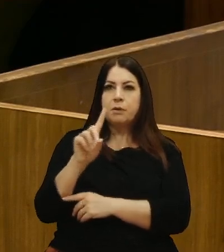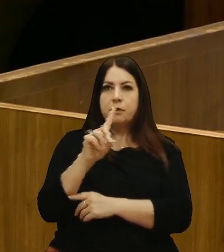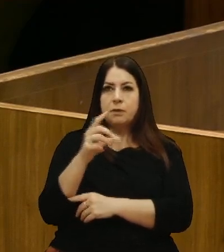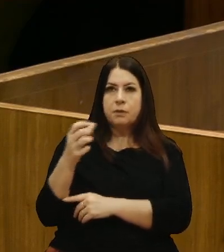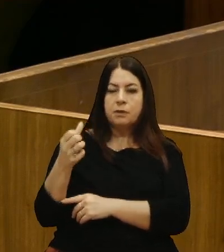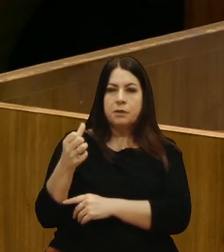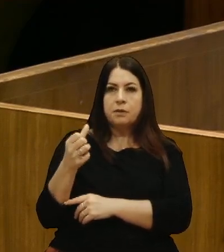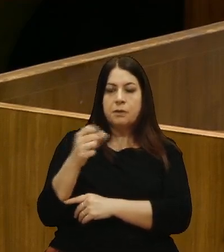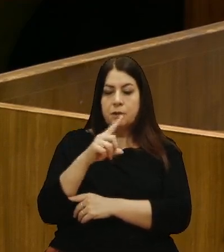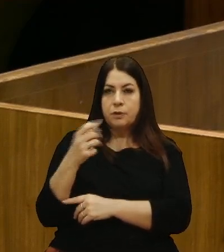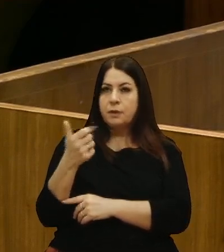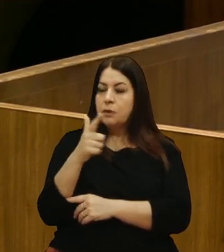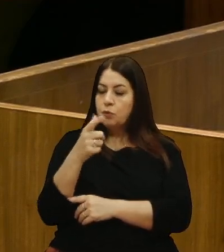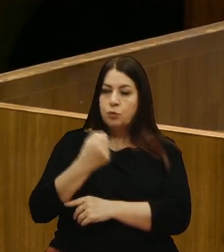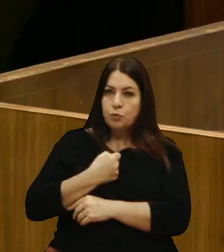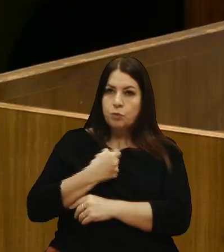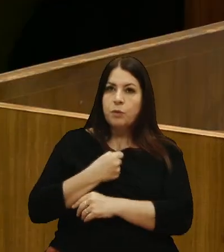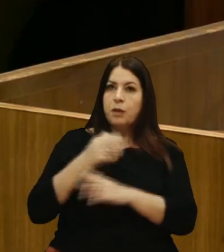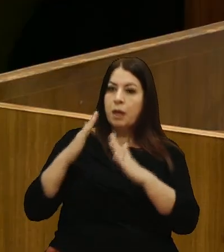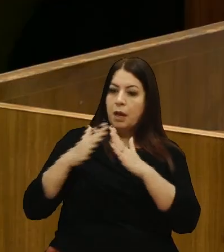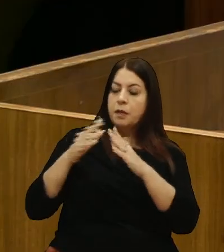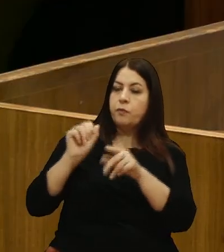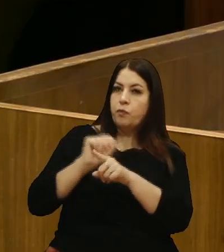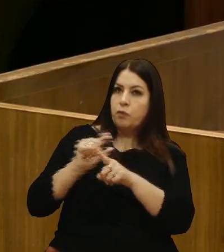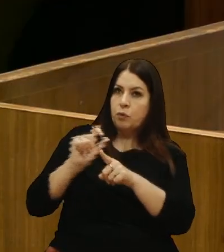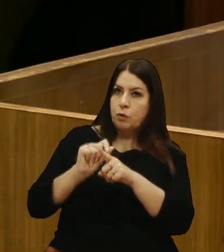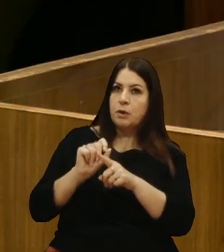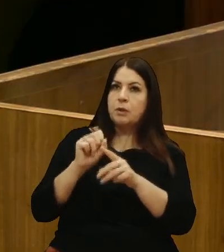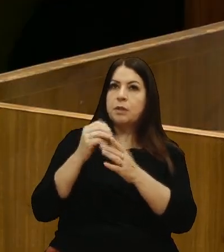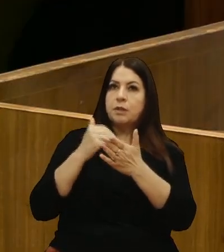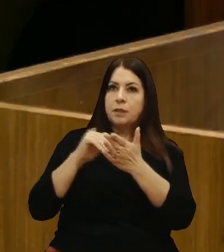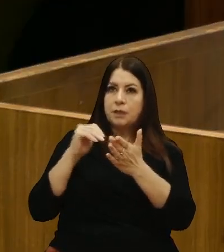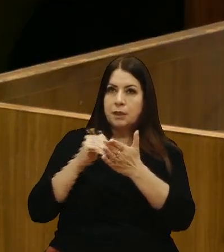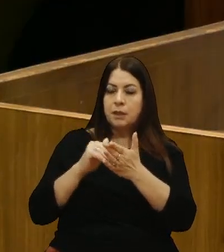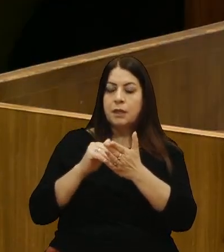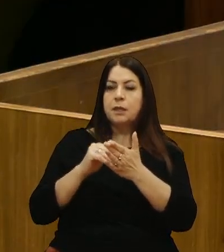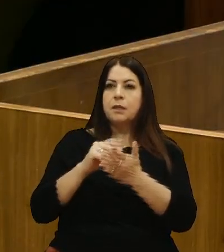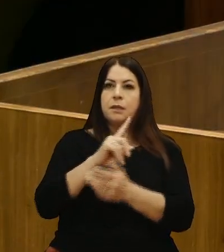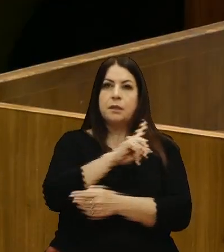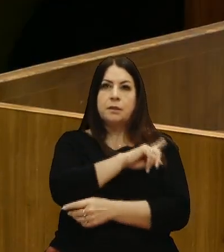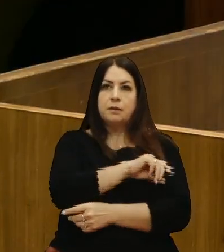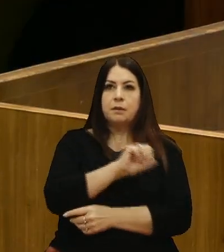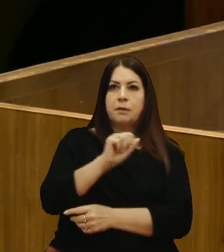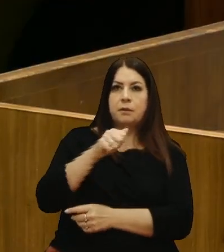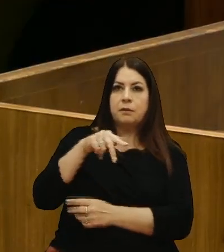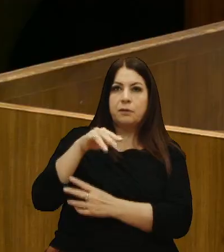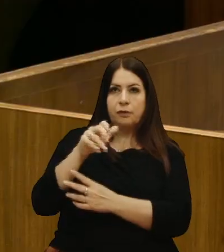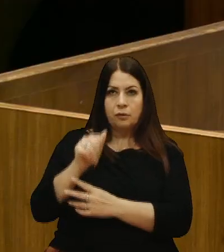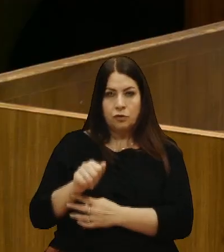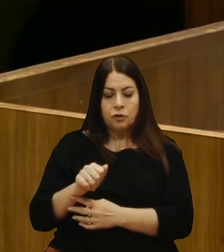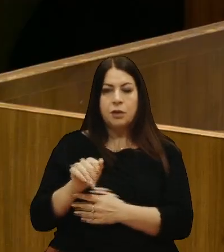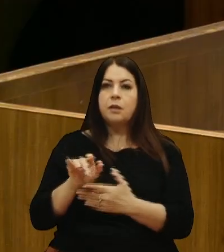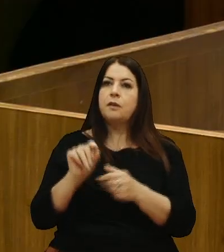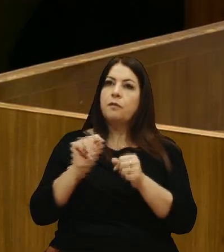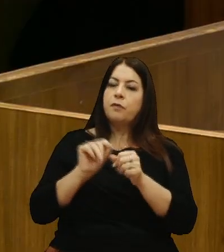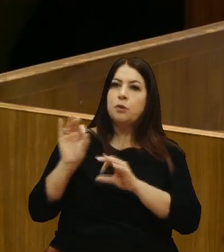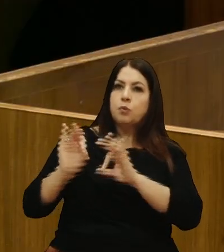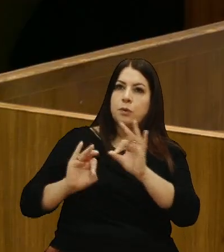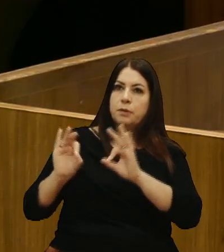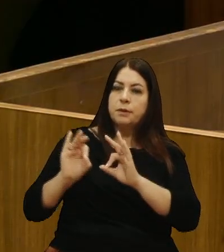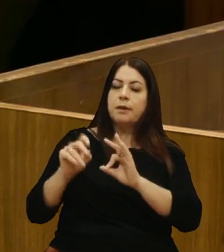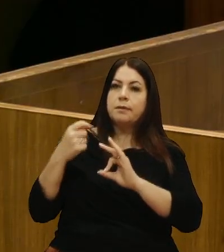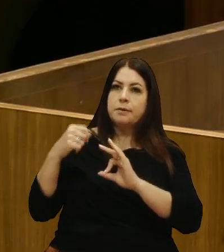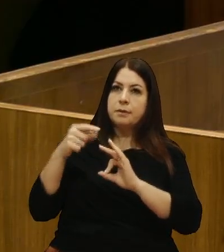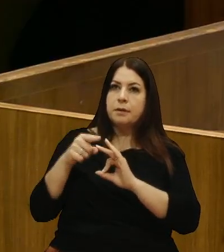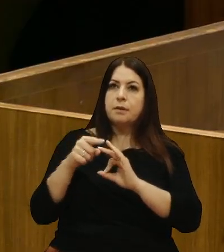número. A casa foi alugada e a secretária do Ensino Fundamental, Santina Bart Amorim, fez a organização